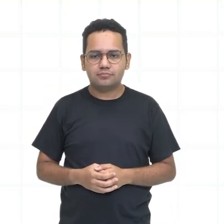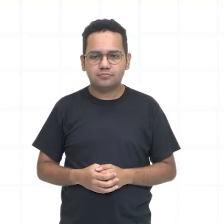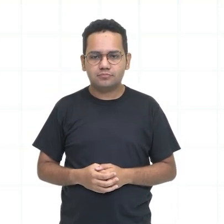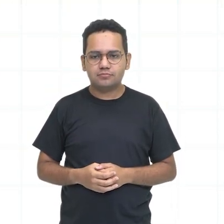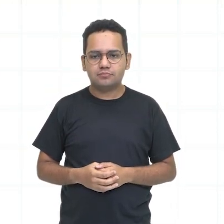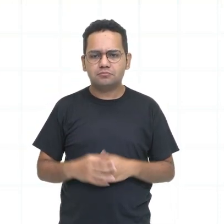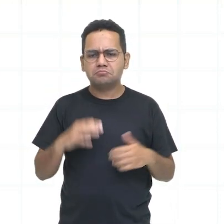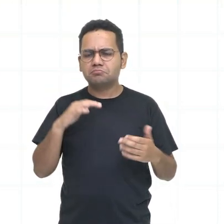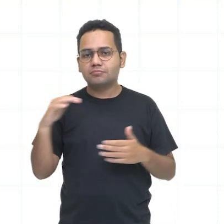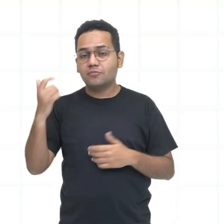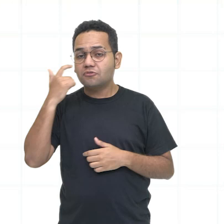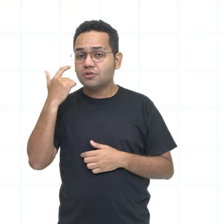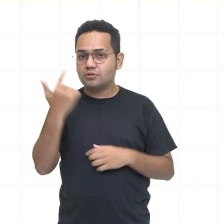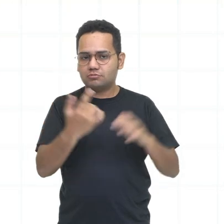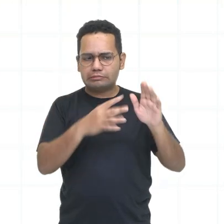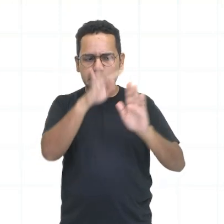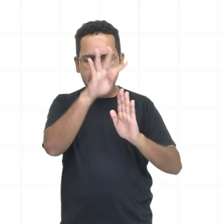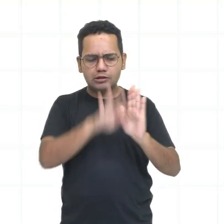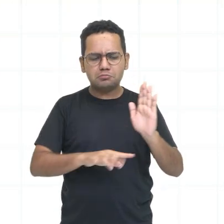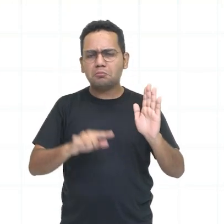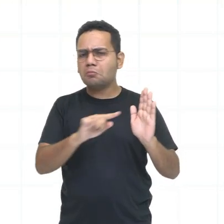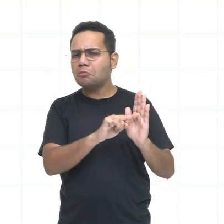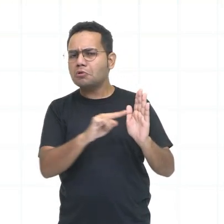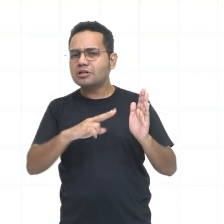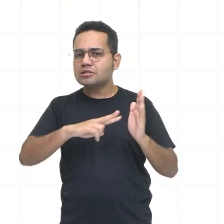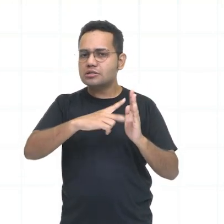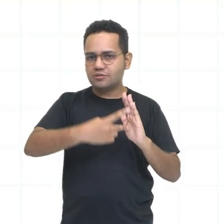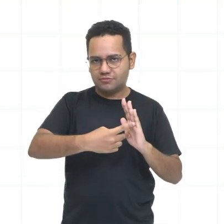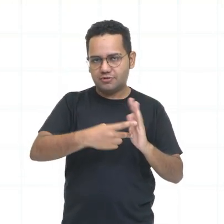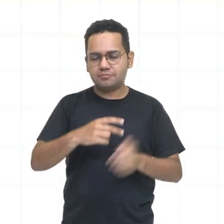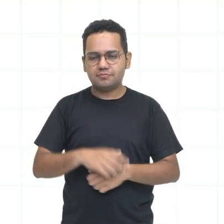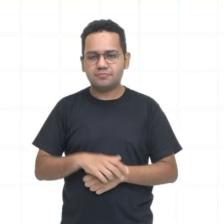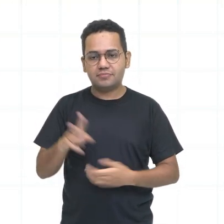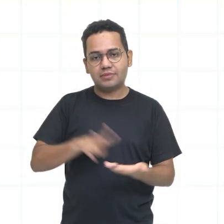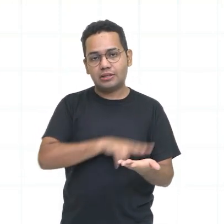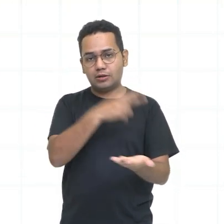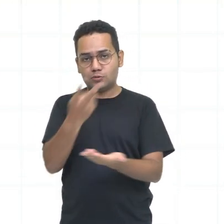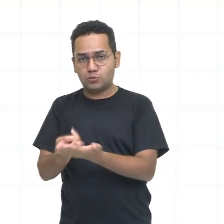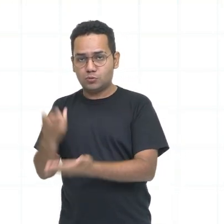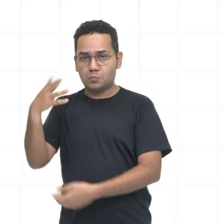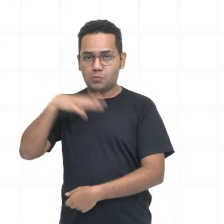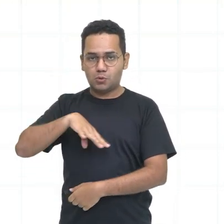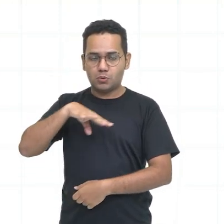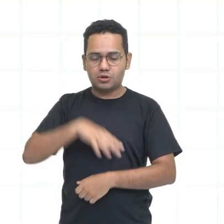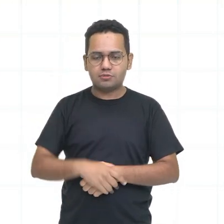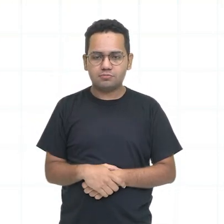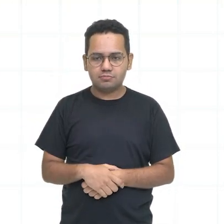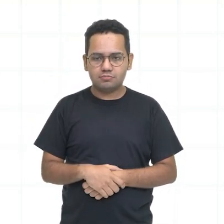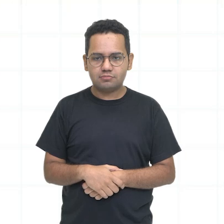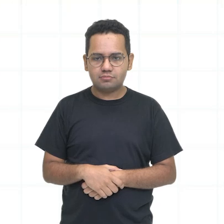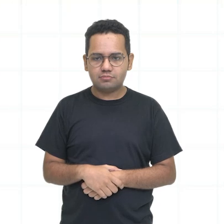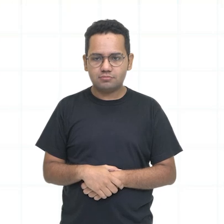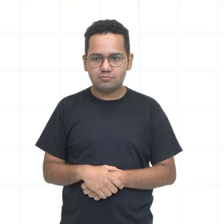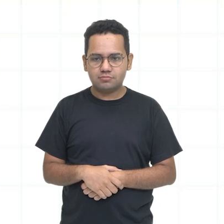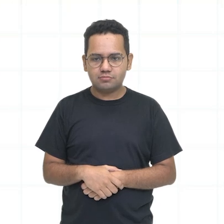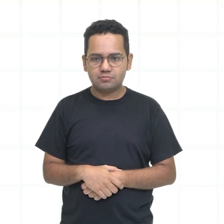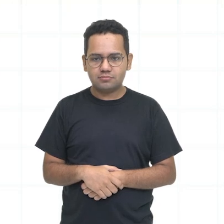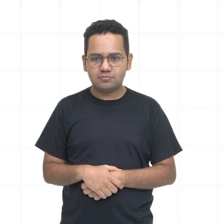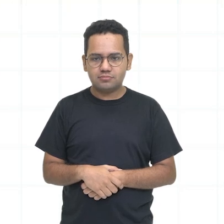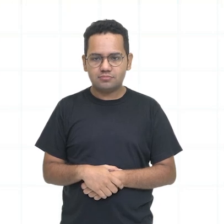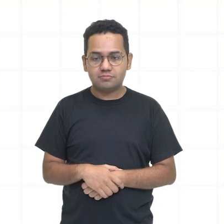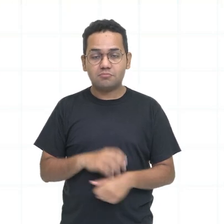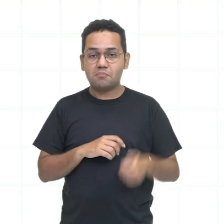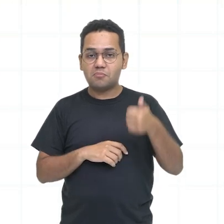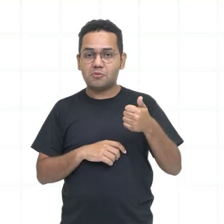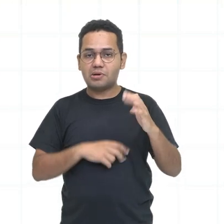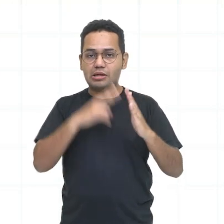o que esse texto tá dizendo, né? Eu vou fazer a leitura em inglês e depois em português, ok? Globalization